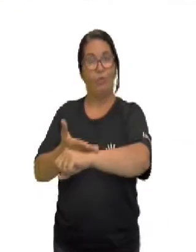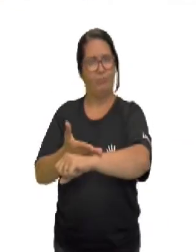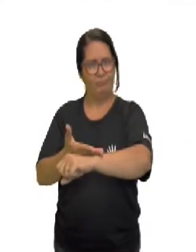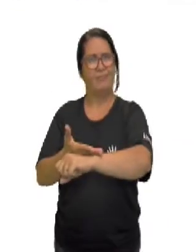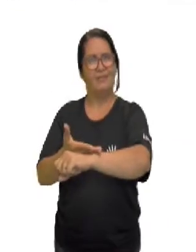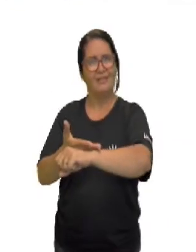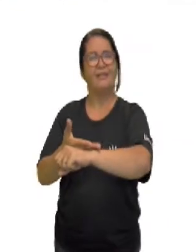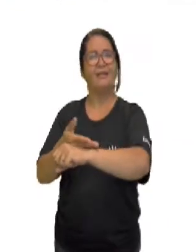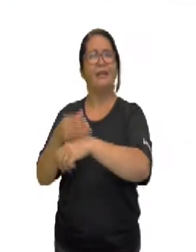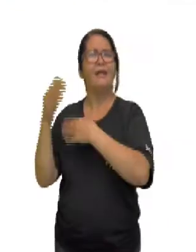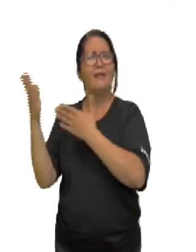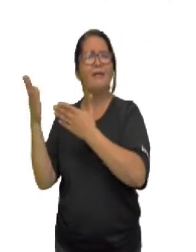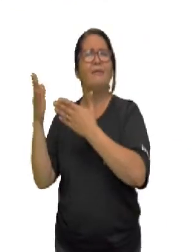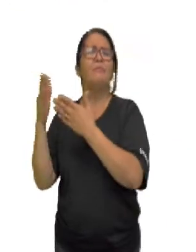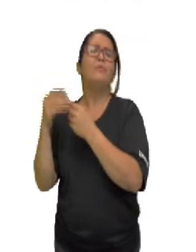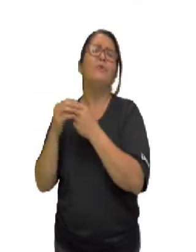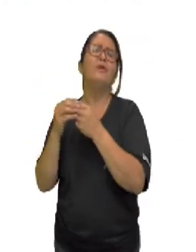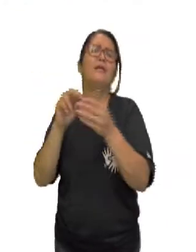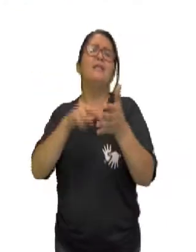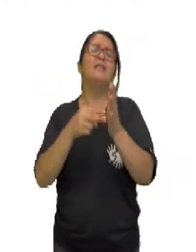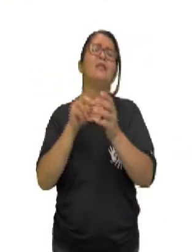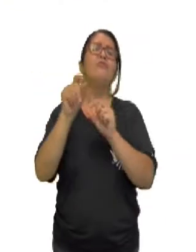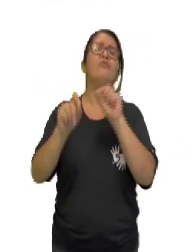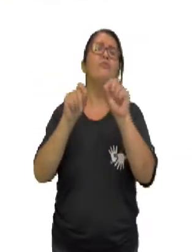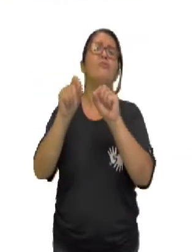que isso tem a ver, Eliane?